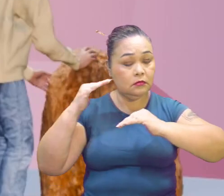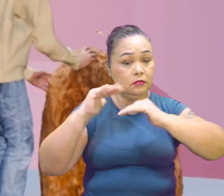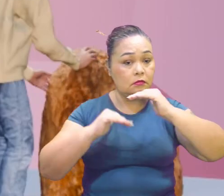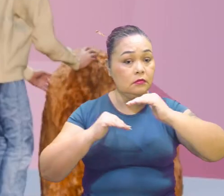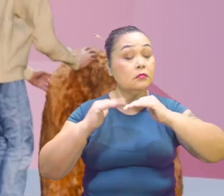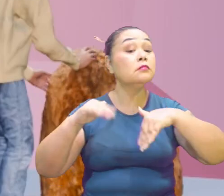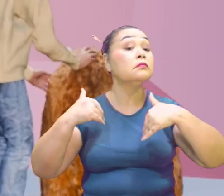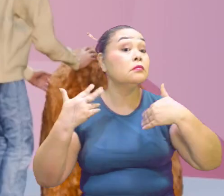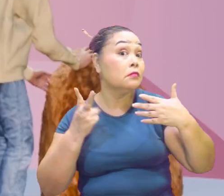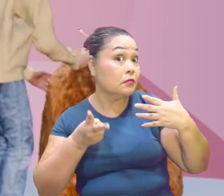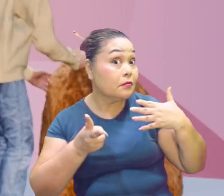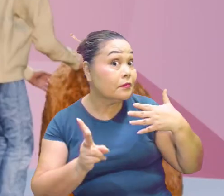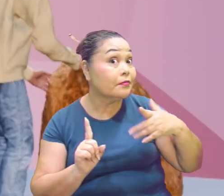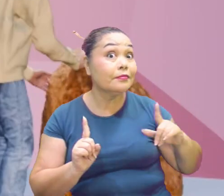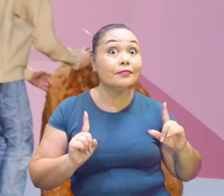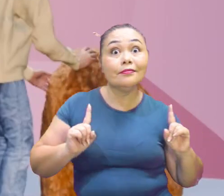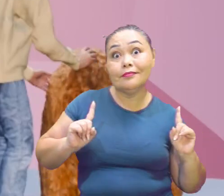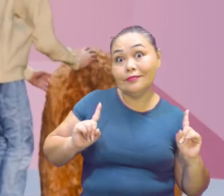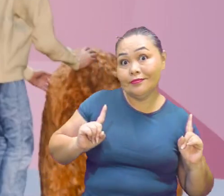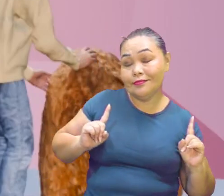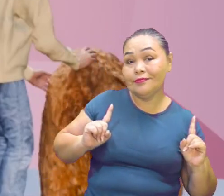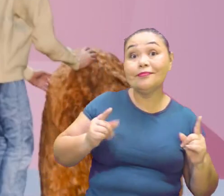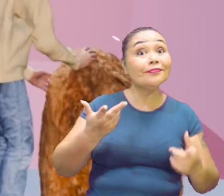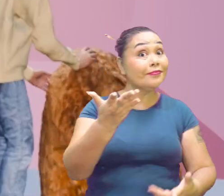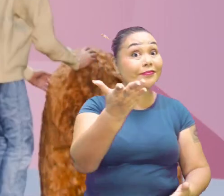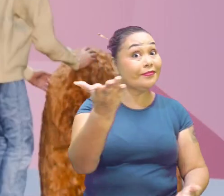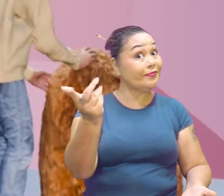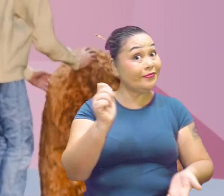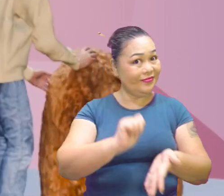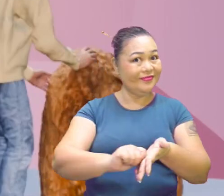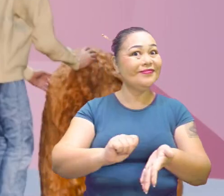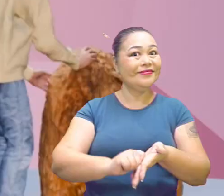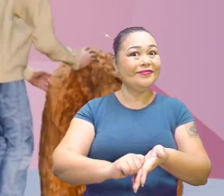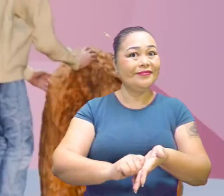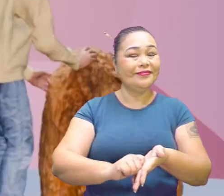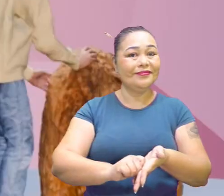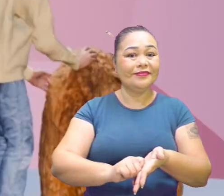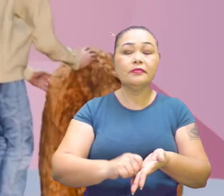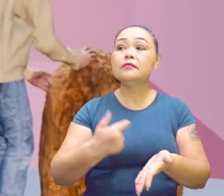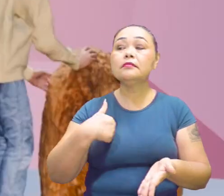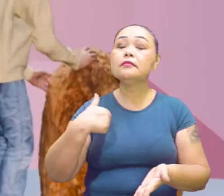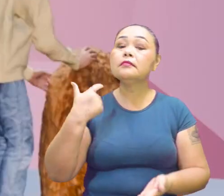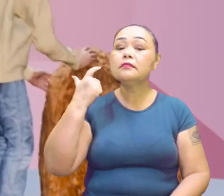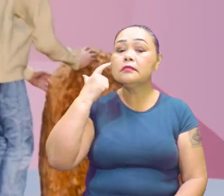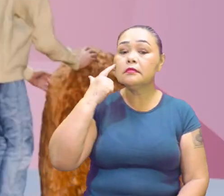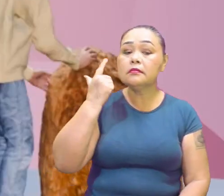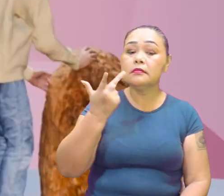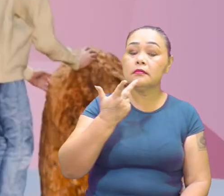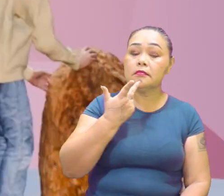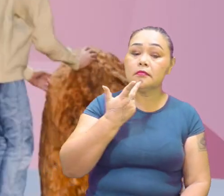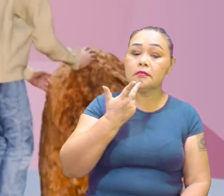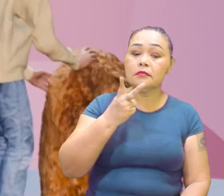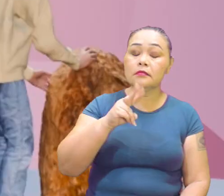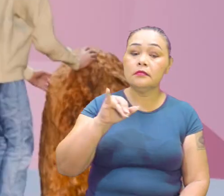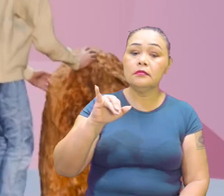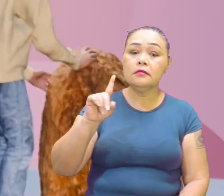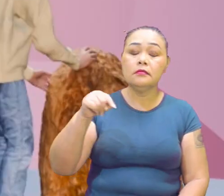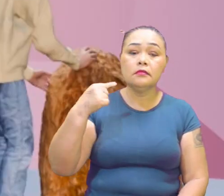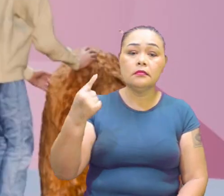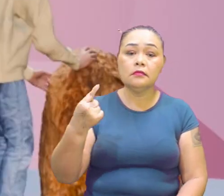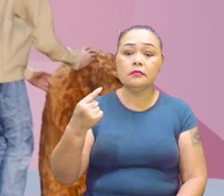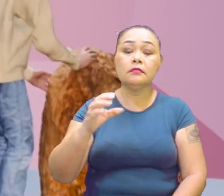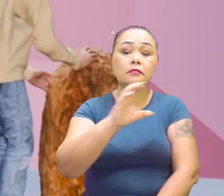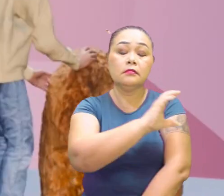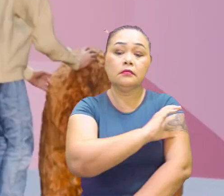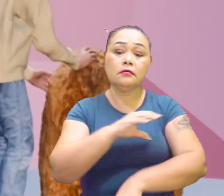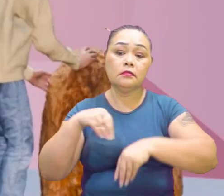E aí, continua ou não? Aí fica com vocês. Vocês acham que houve, quando você vai lá em